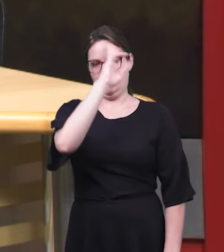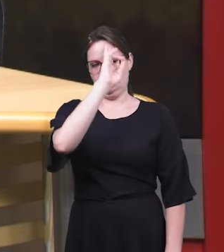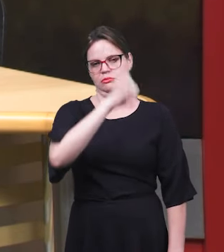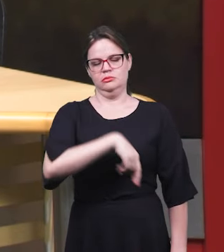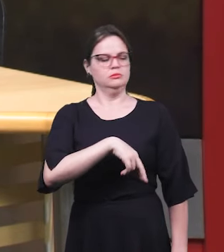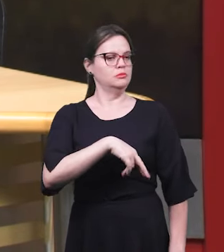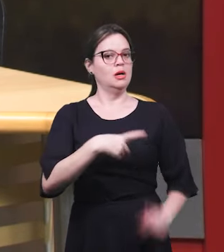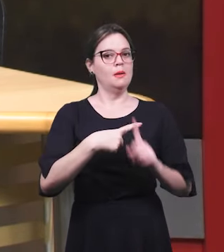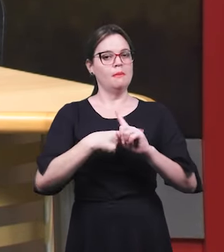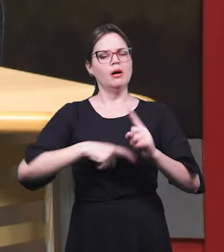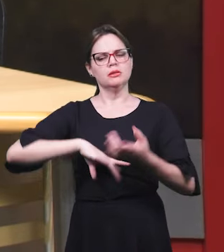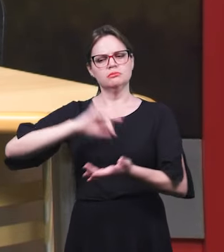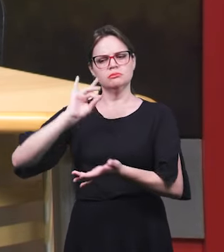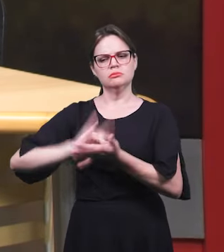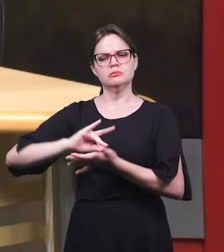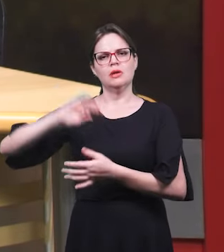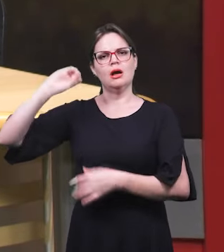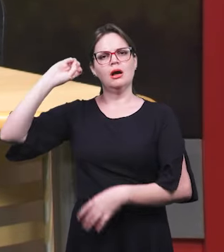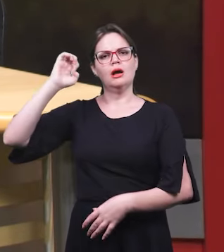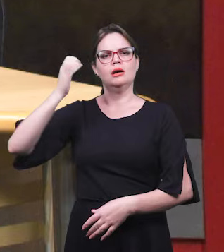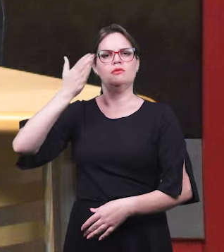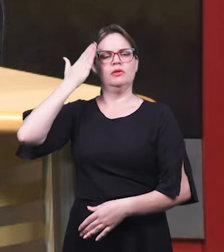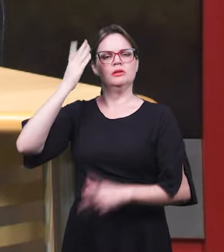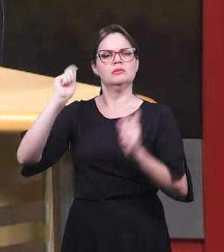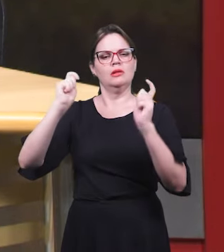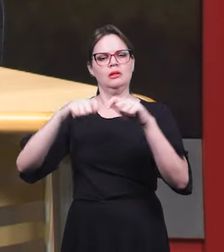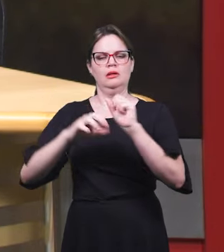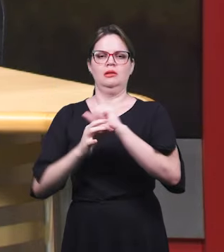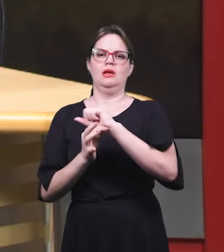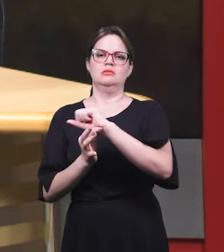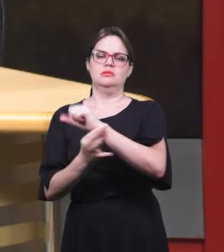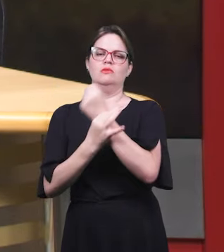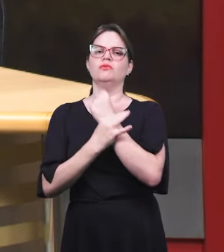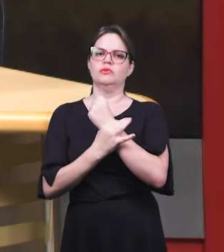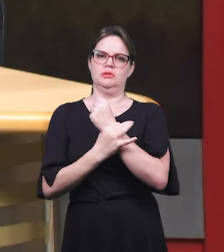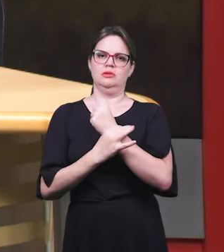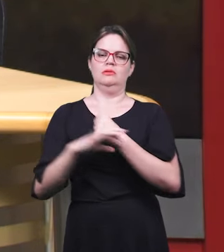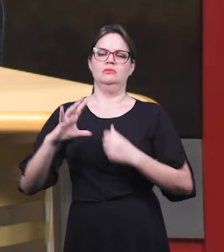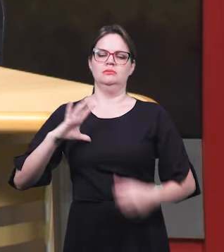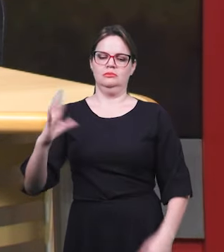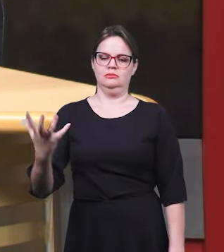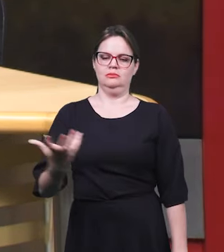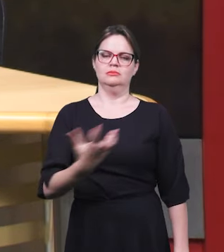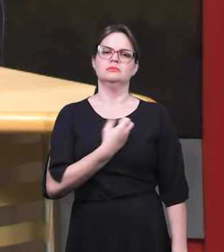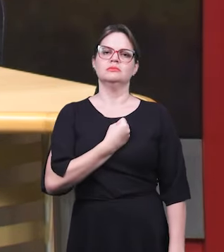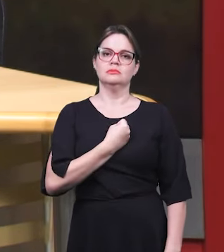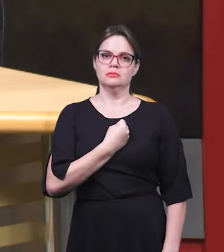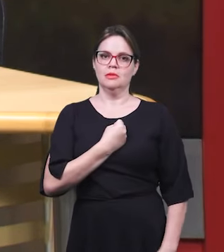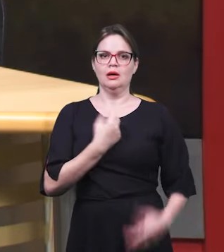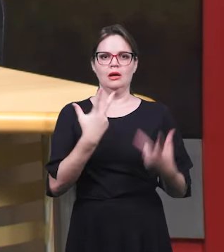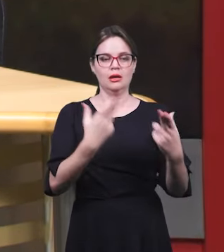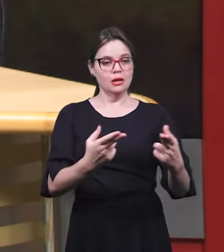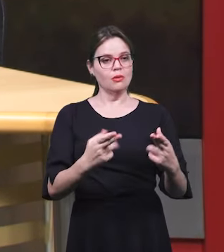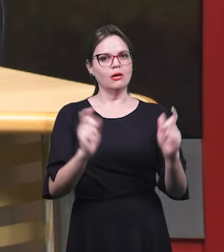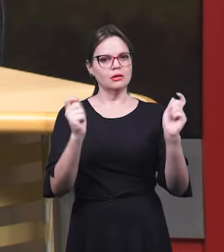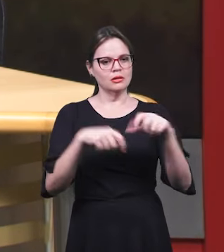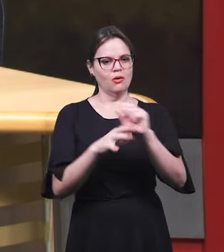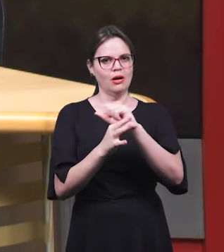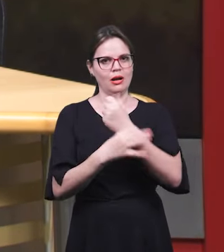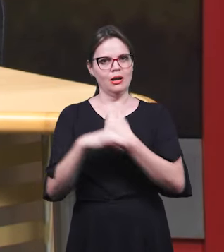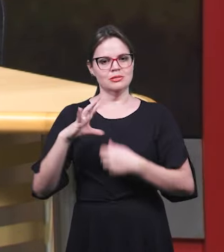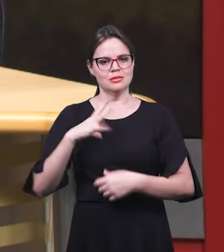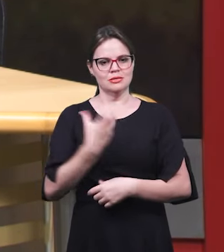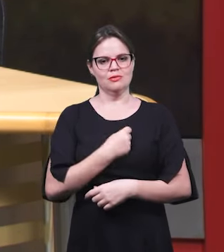o absoluto, é aquilo que garantiu a Raabe a salvação da família e que garante a salvação da nossa